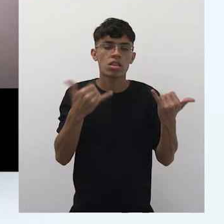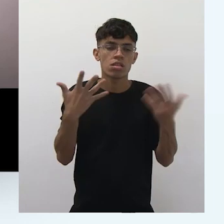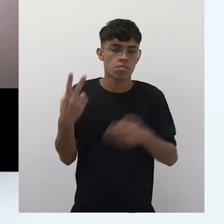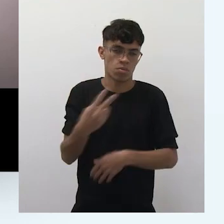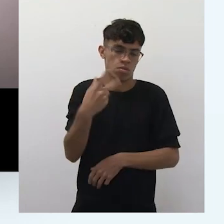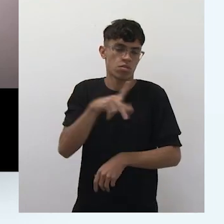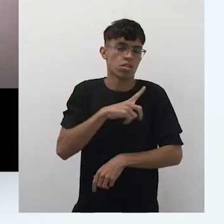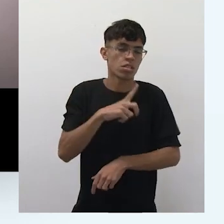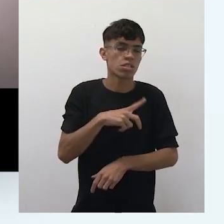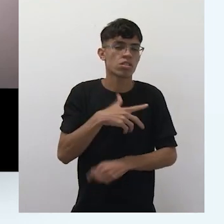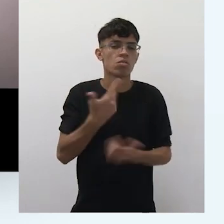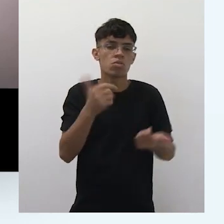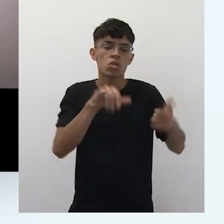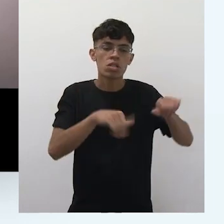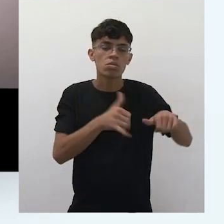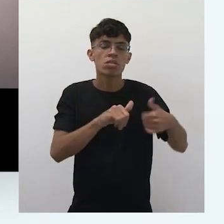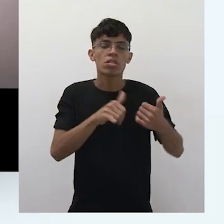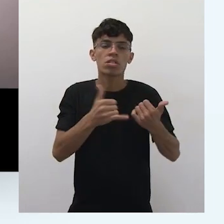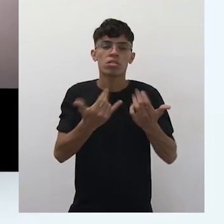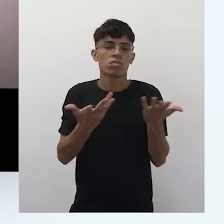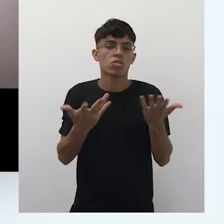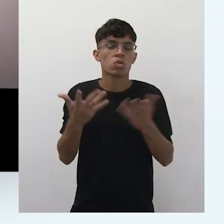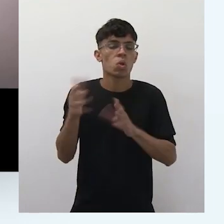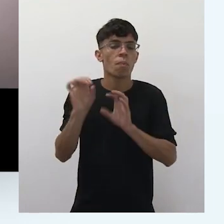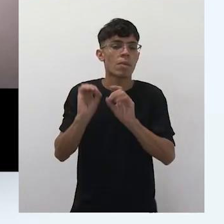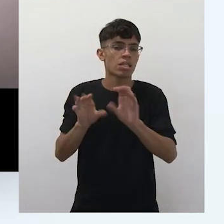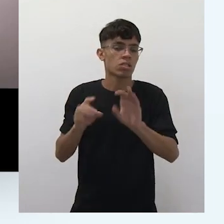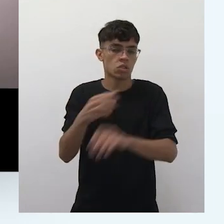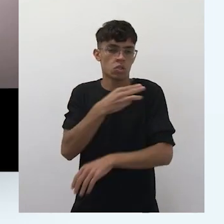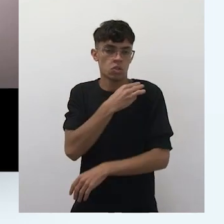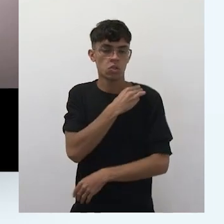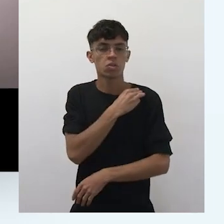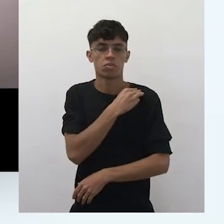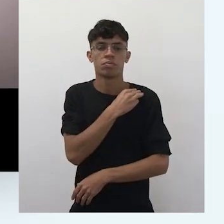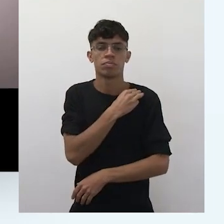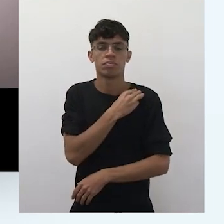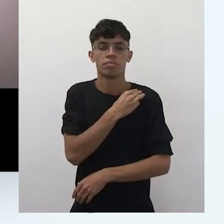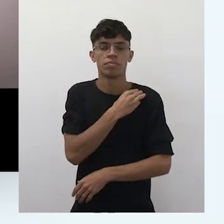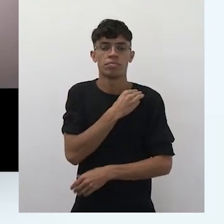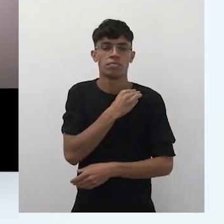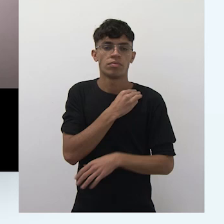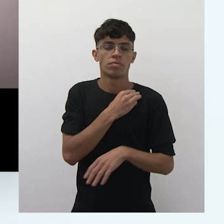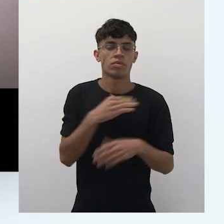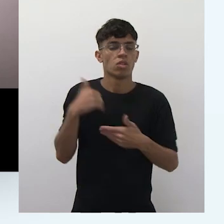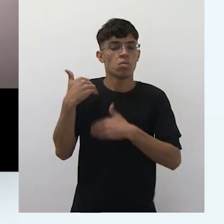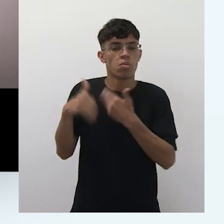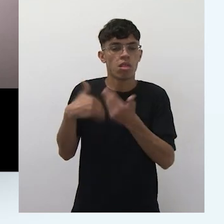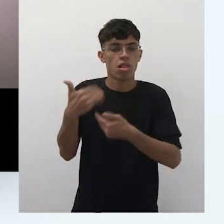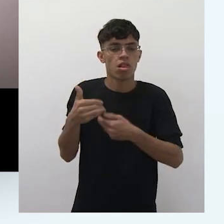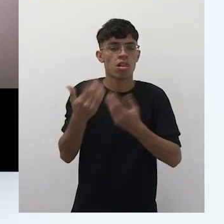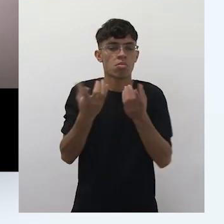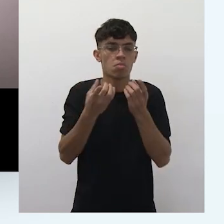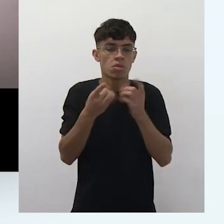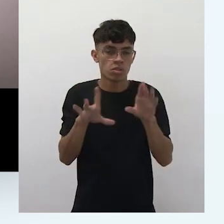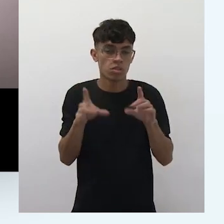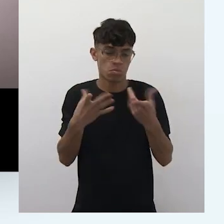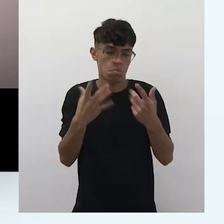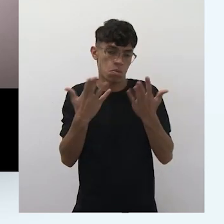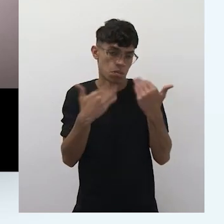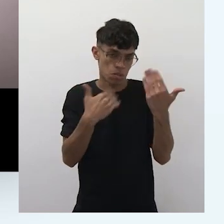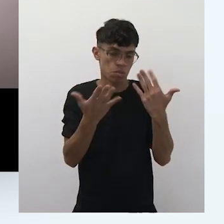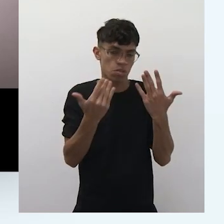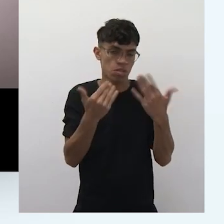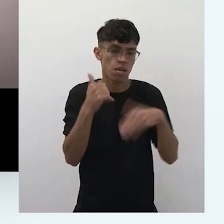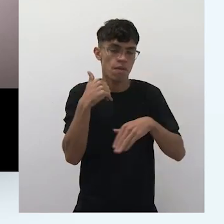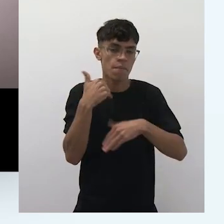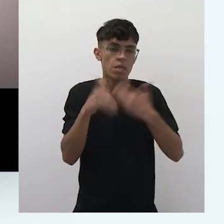e física do ensino médio. Nesse percurso didático, pode-se discutir tanto a produção